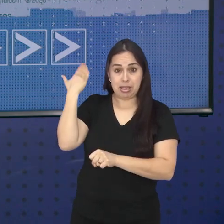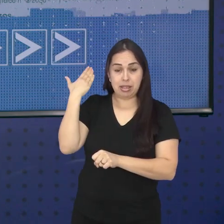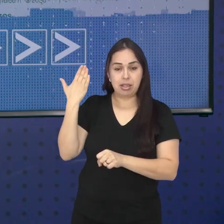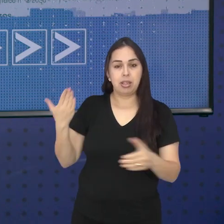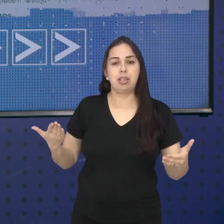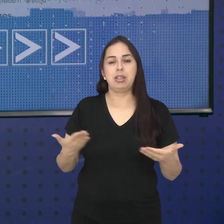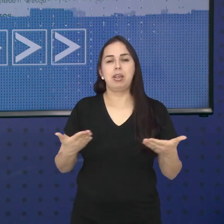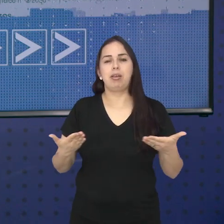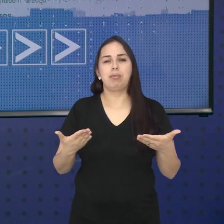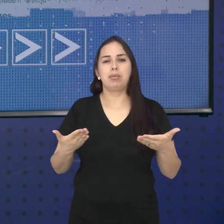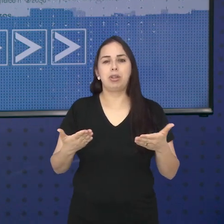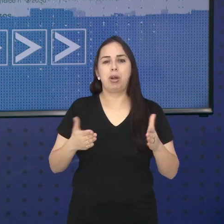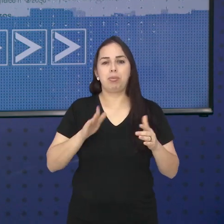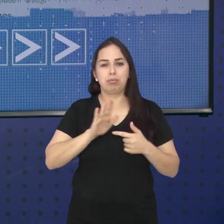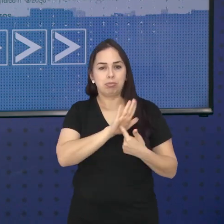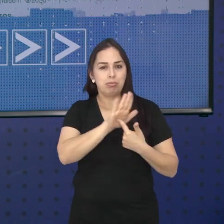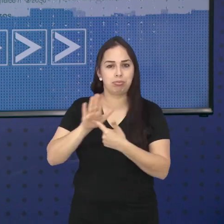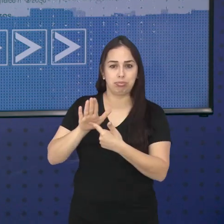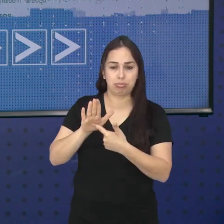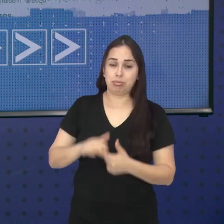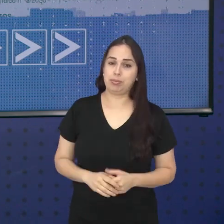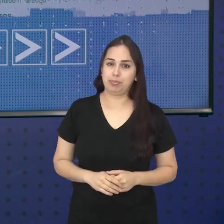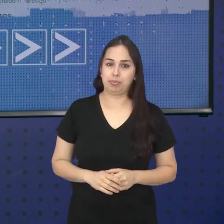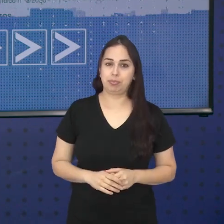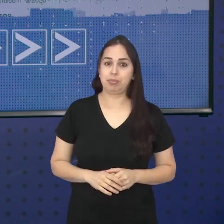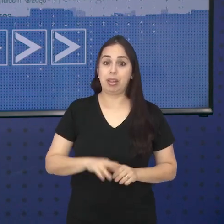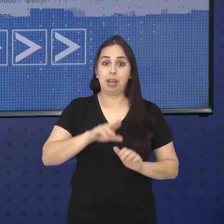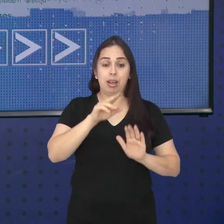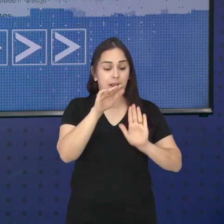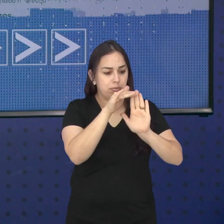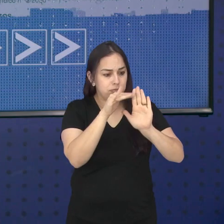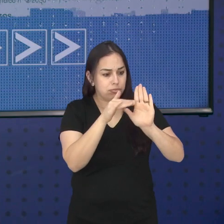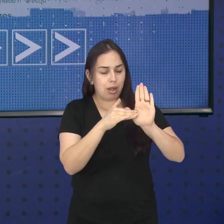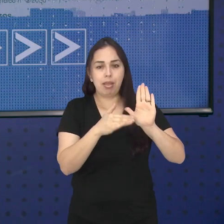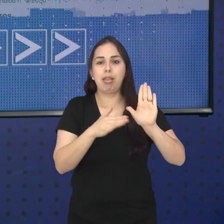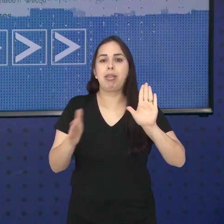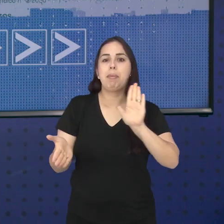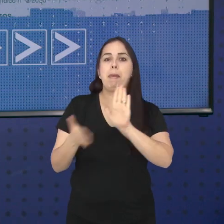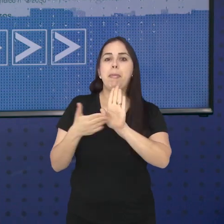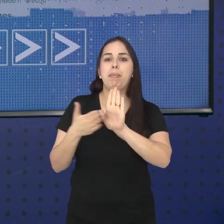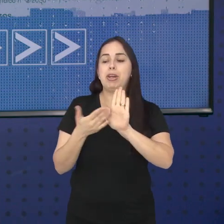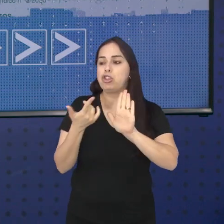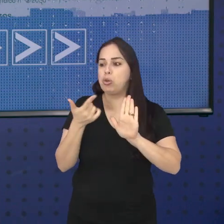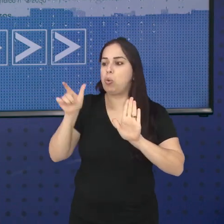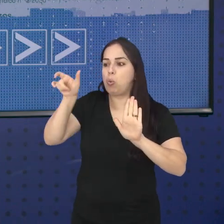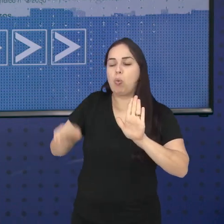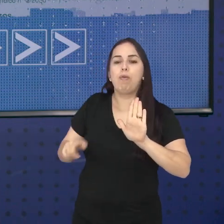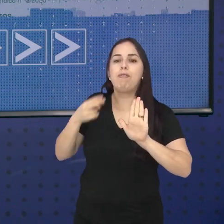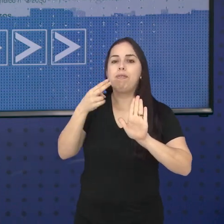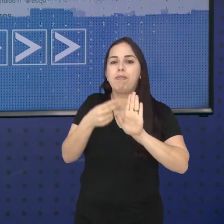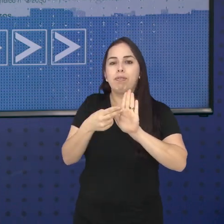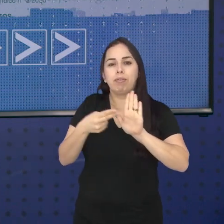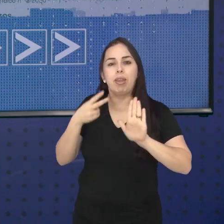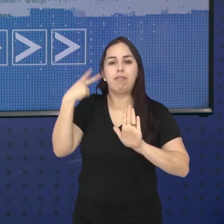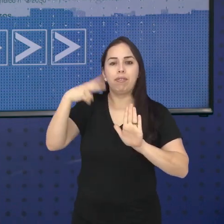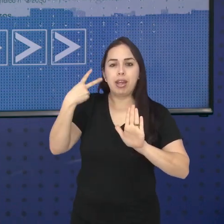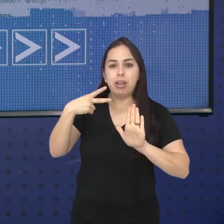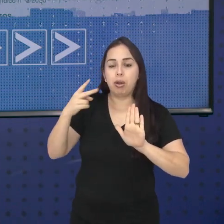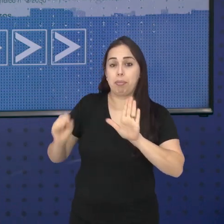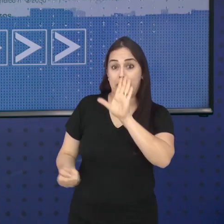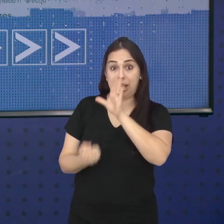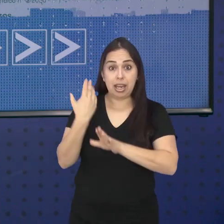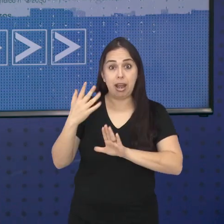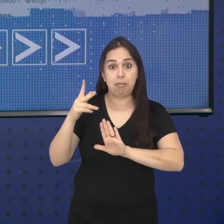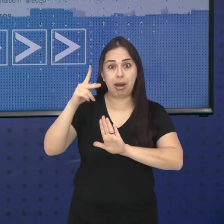e tornaram-se destaques aqui no nosso programa cada uma delas traz a proposta de um vereador aqui de São José para criação